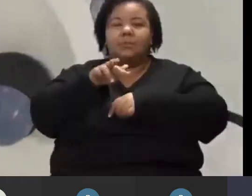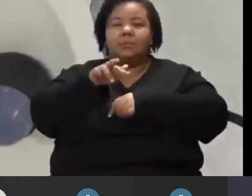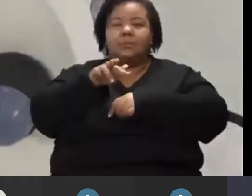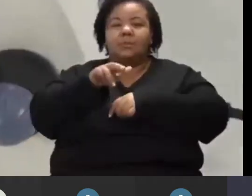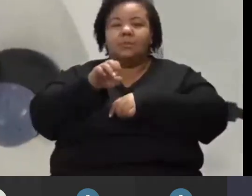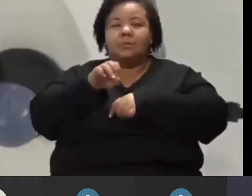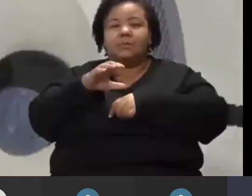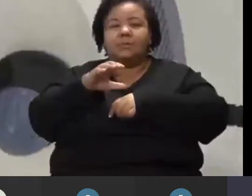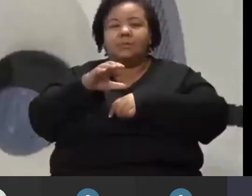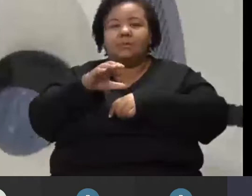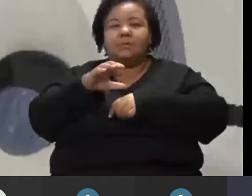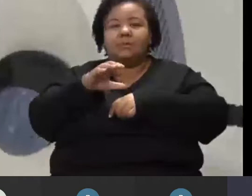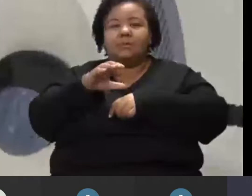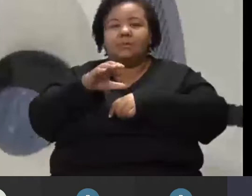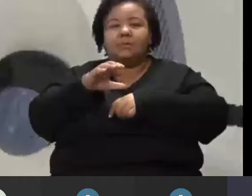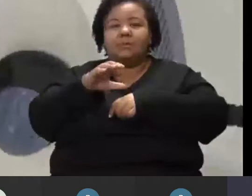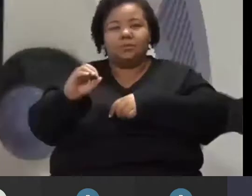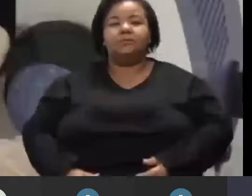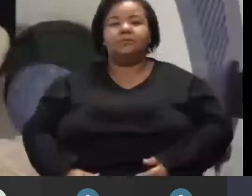mexe no diafragma.